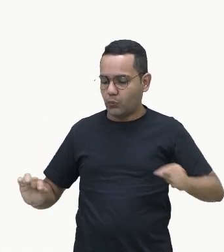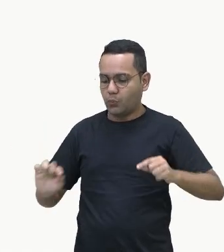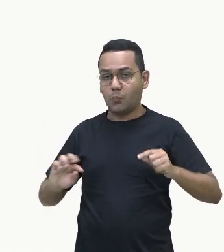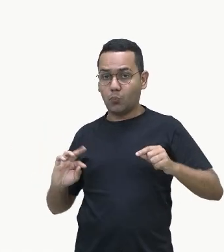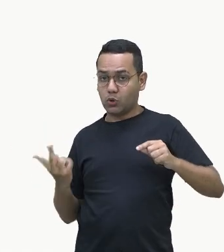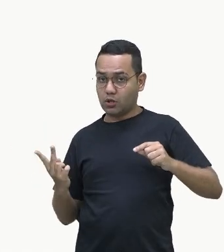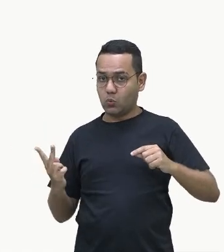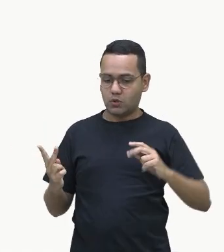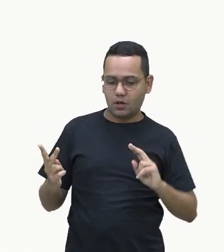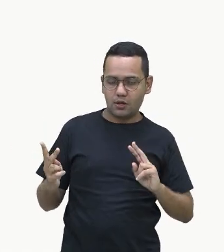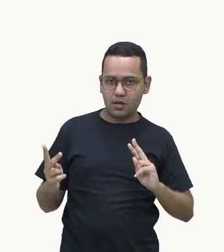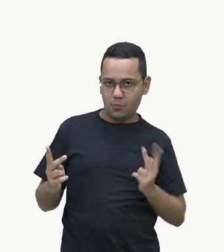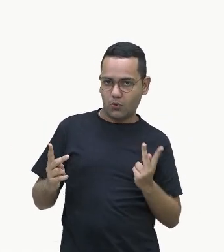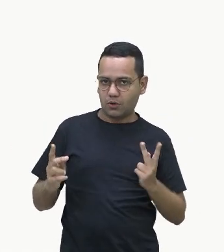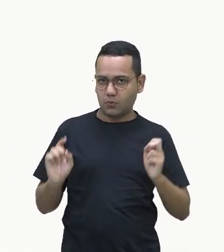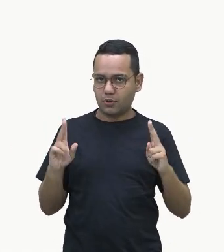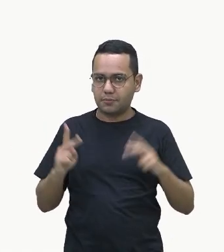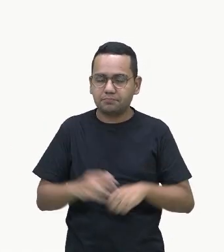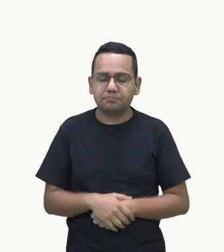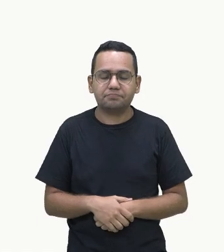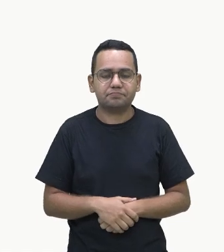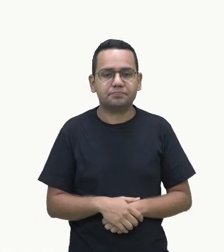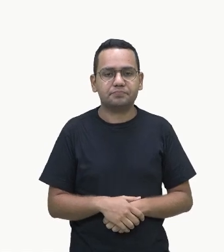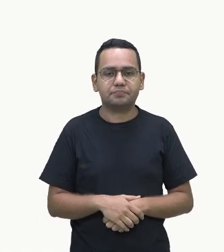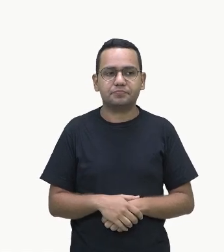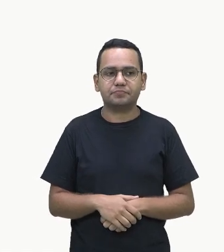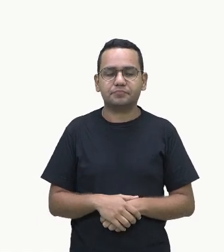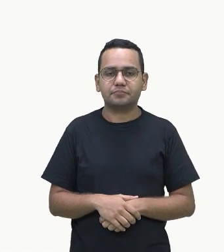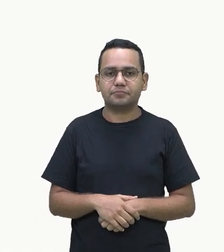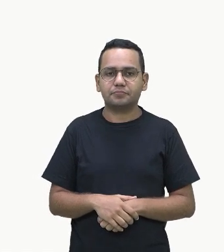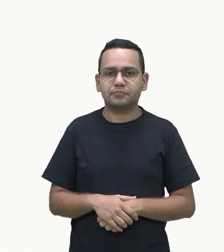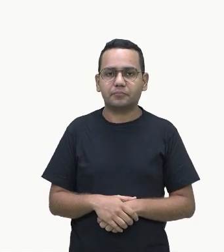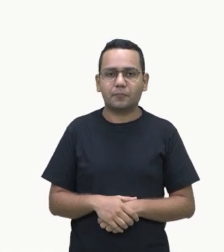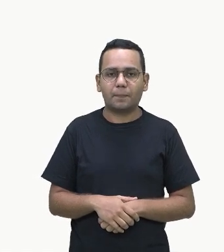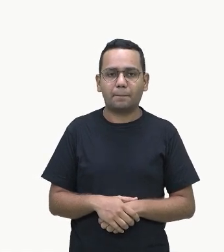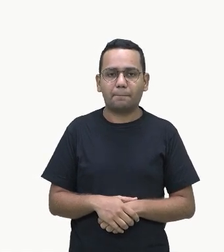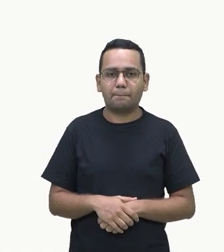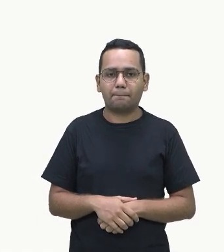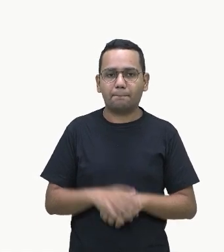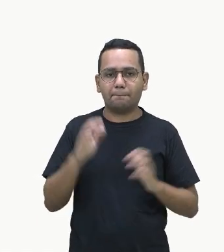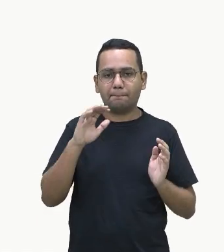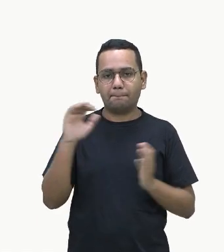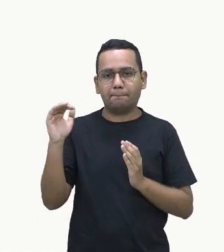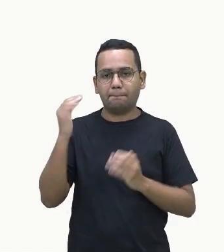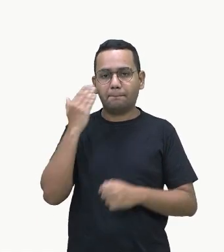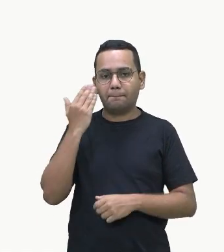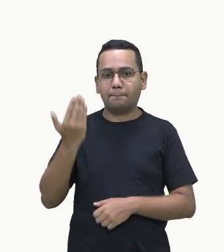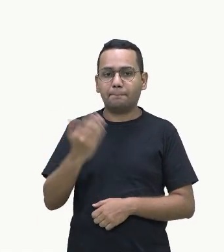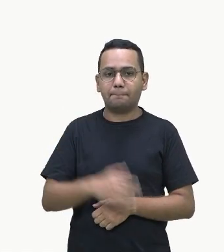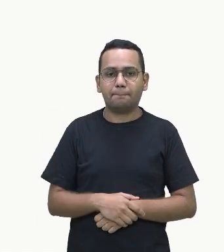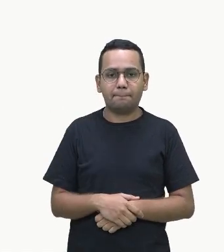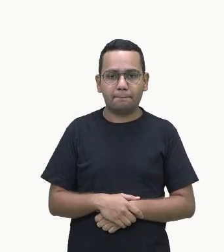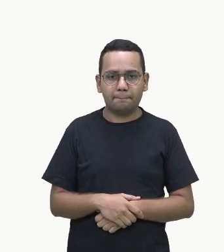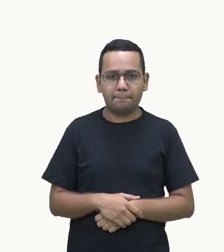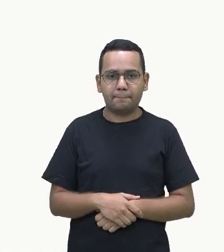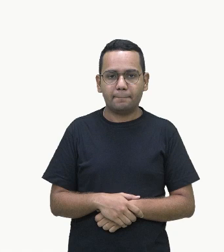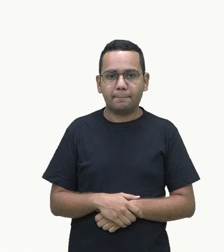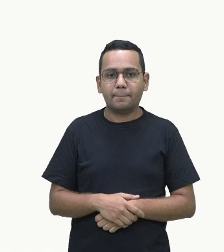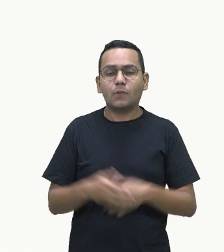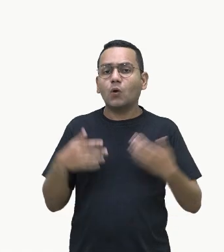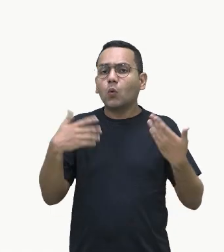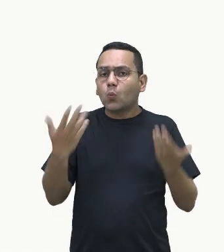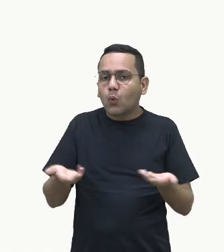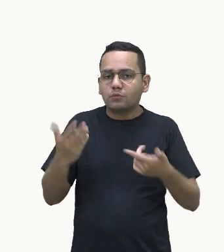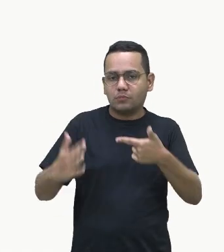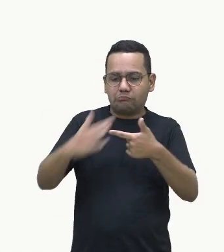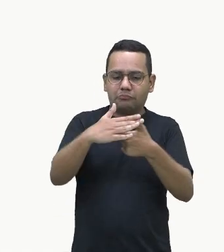sabemos a definição de perpendicular. Vamos então conhecer quais são as relações métricas aí no